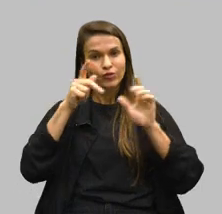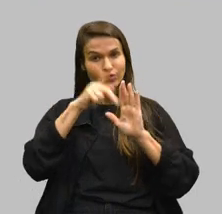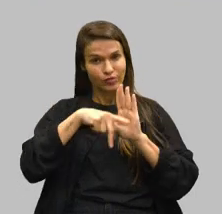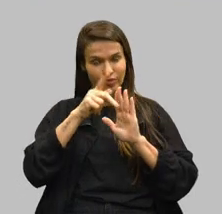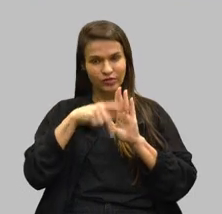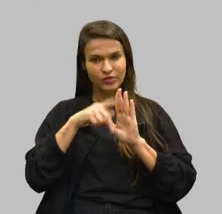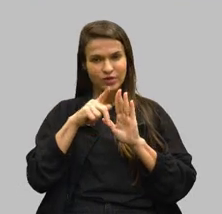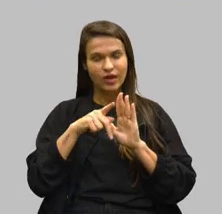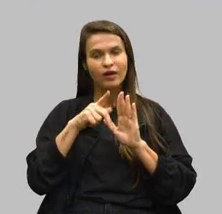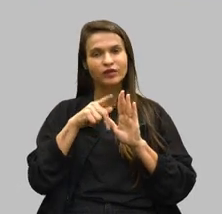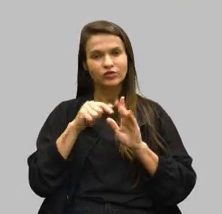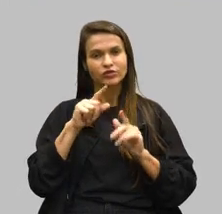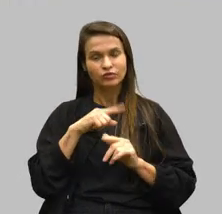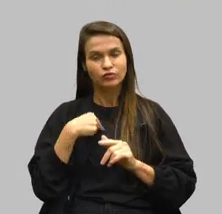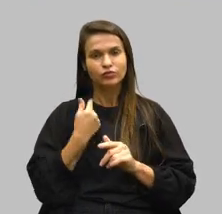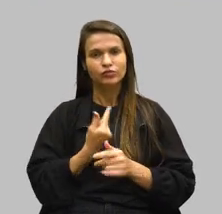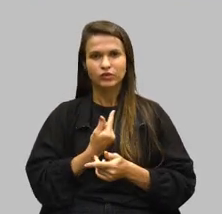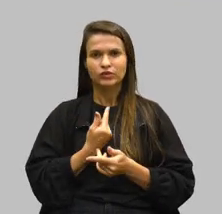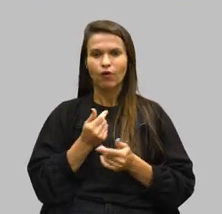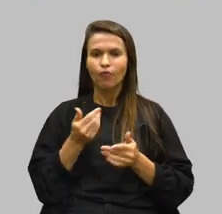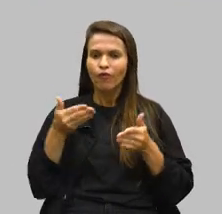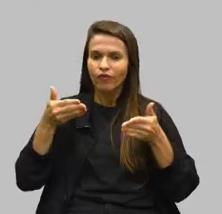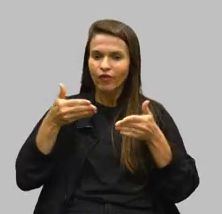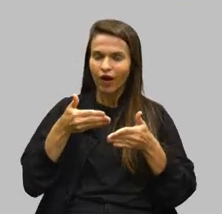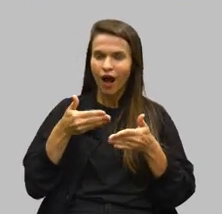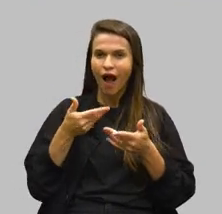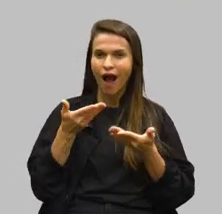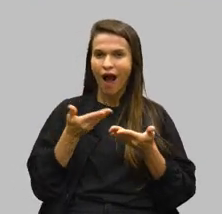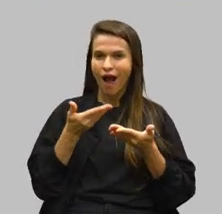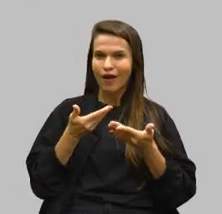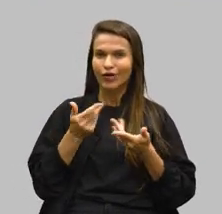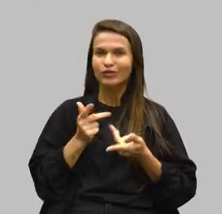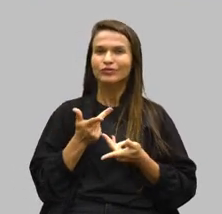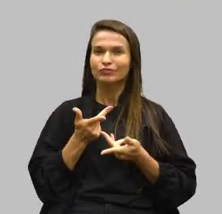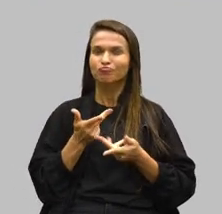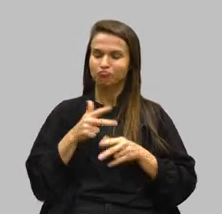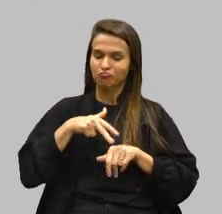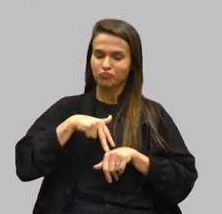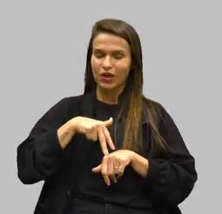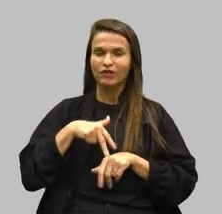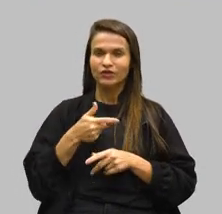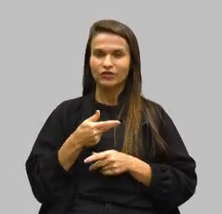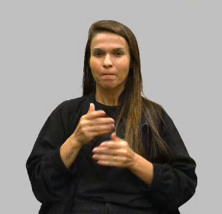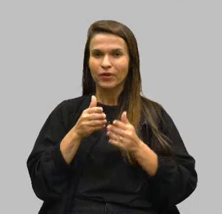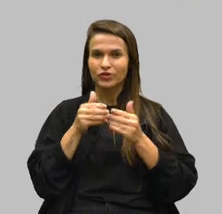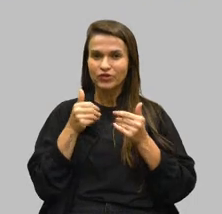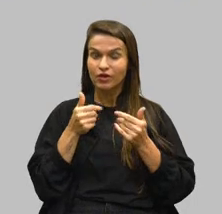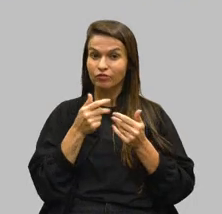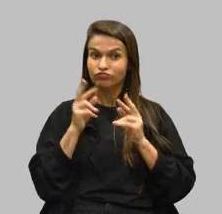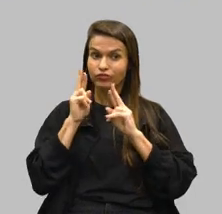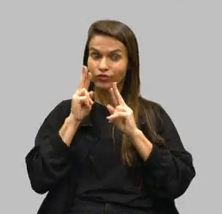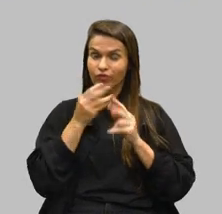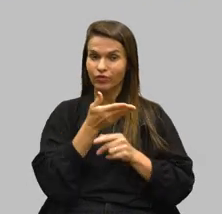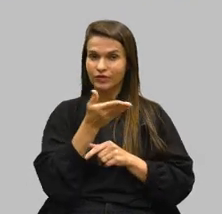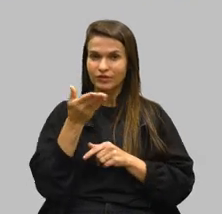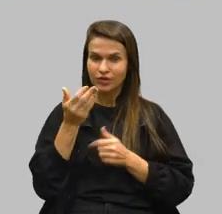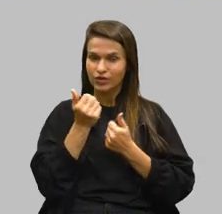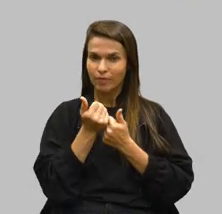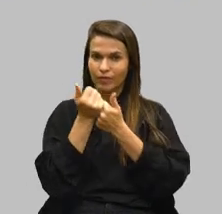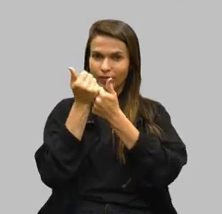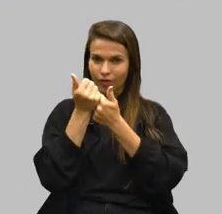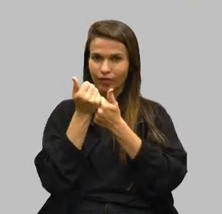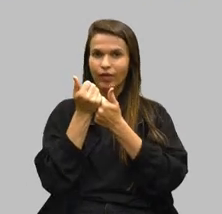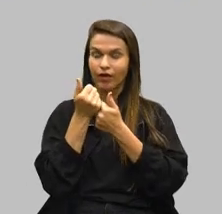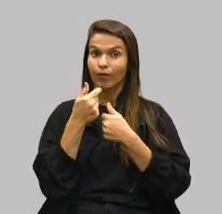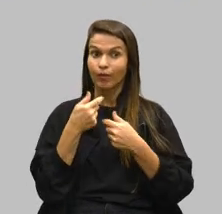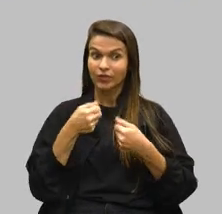estamos Os projetos que estamos aqui agora é a minha vez de fazer esse pedido e eu conto com todos vocês para isso não posso deixar de deixar isso